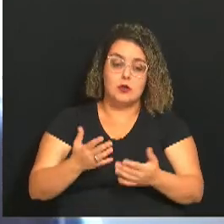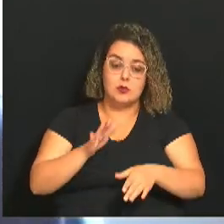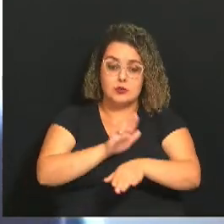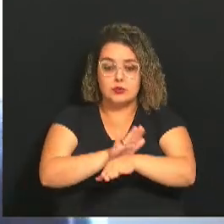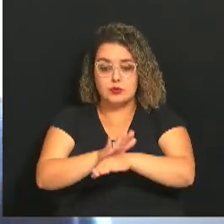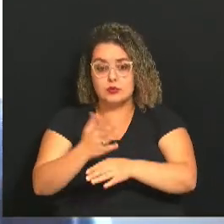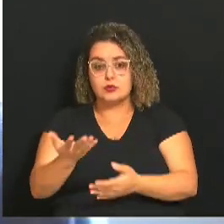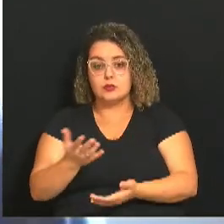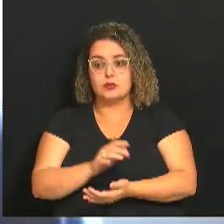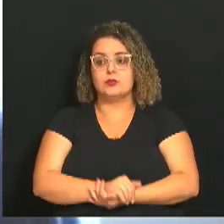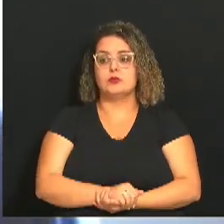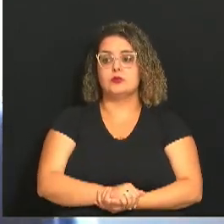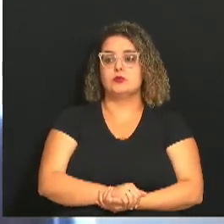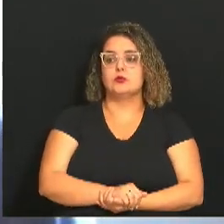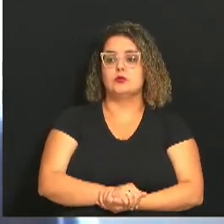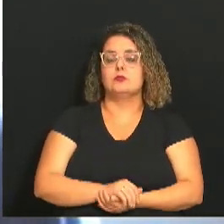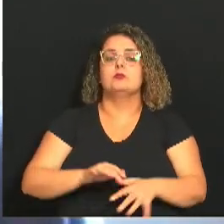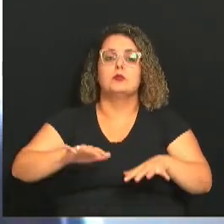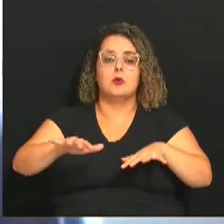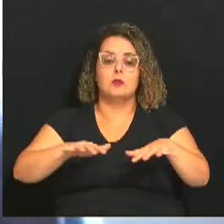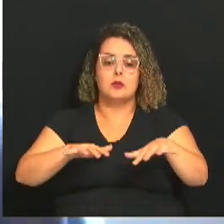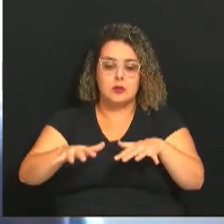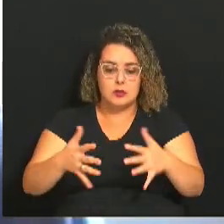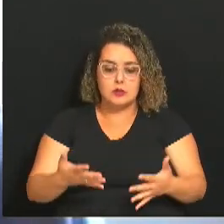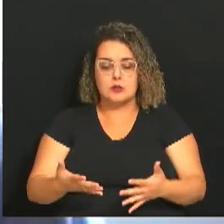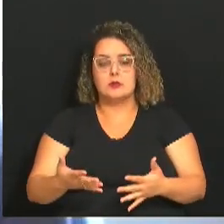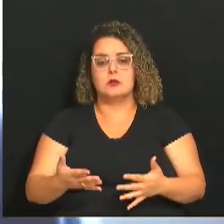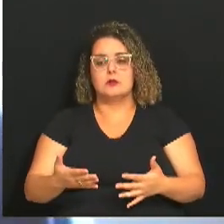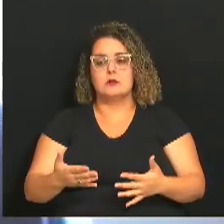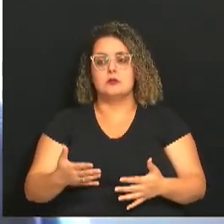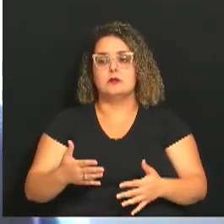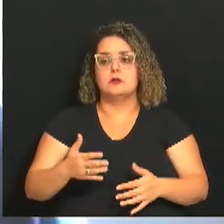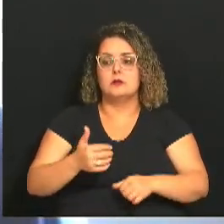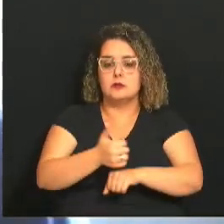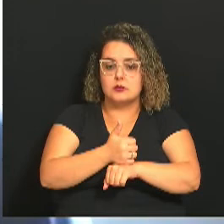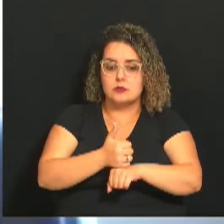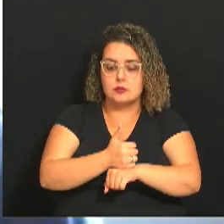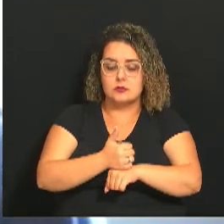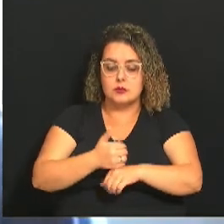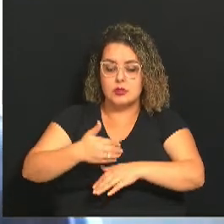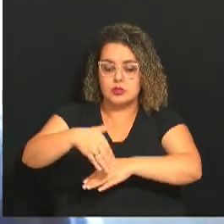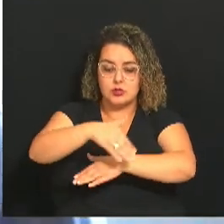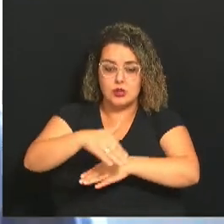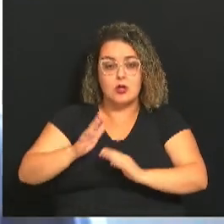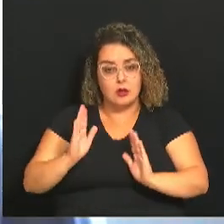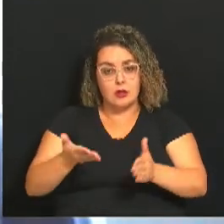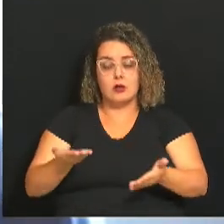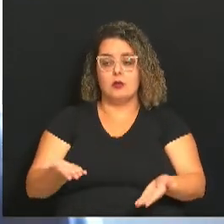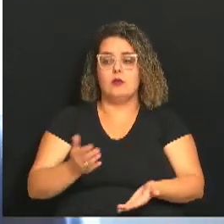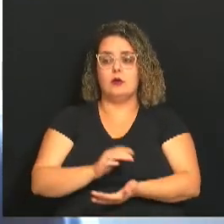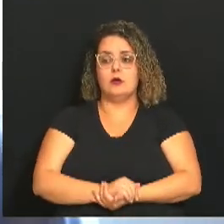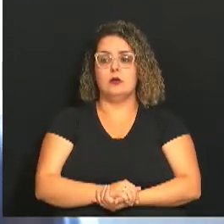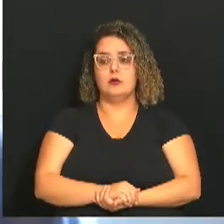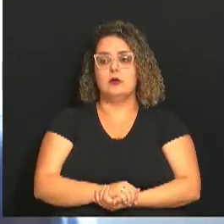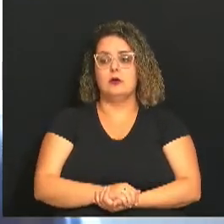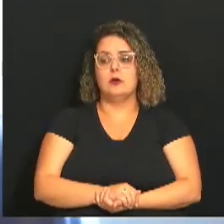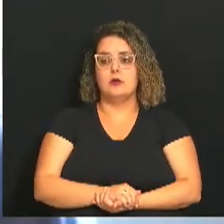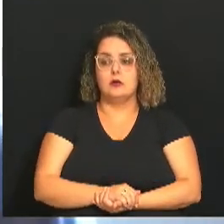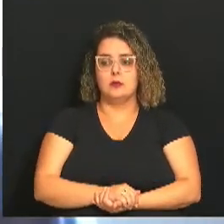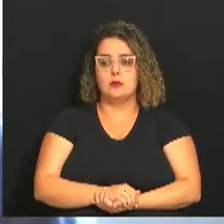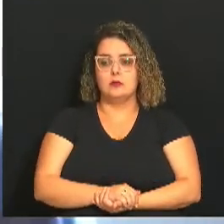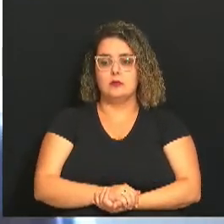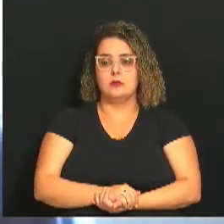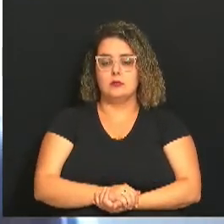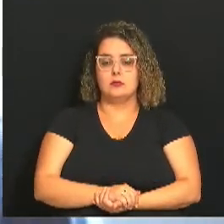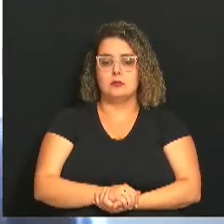geralmente mobiliza esses agentes, né? Eles estão lá e é uma ferramenta pronta, né? Para fazer